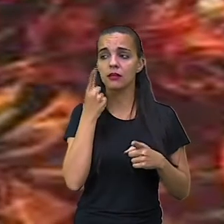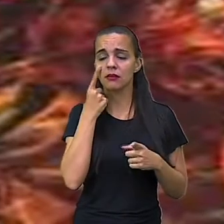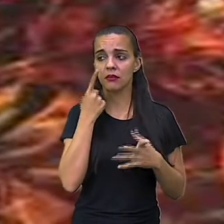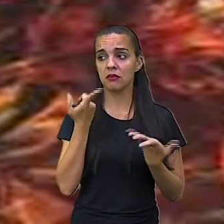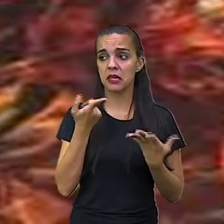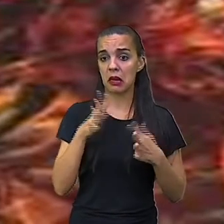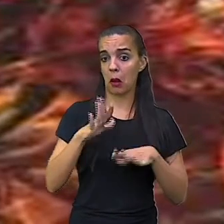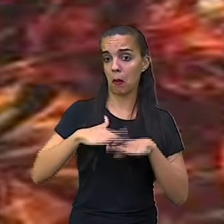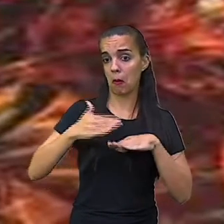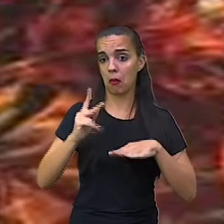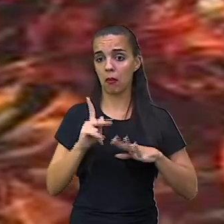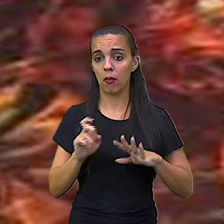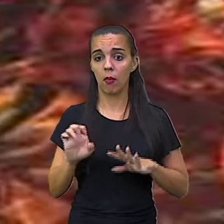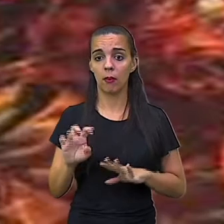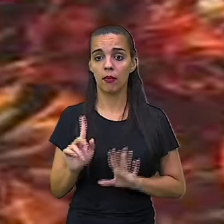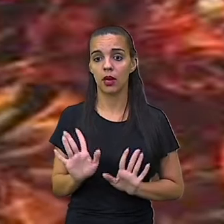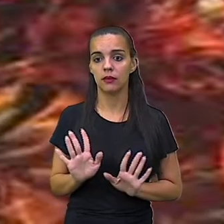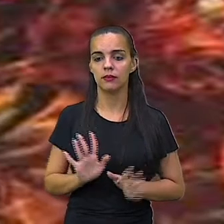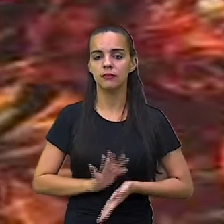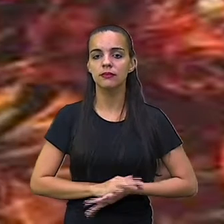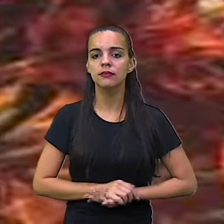pé.